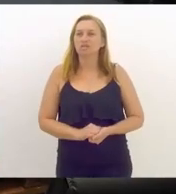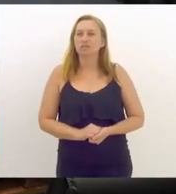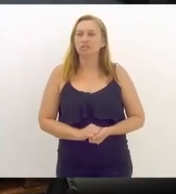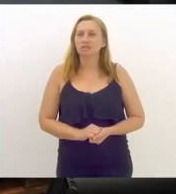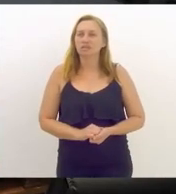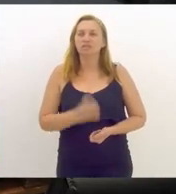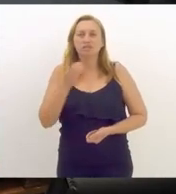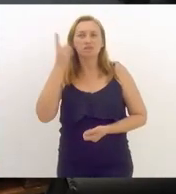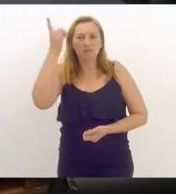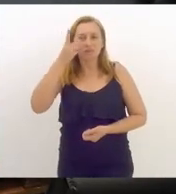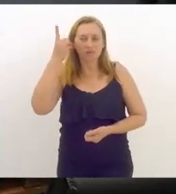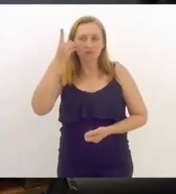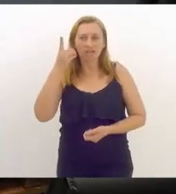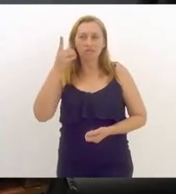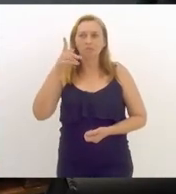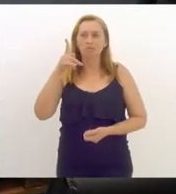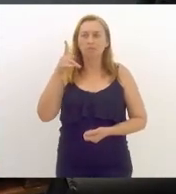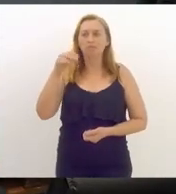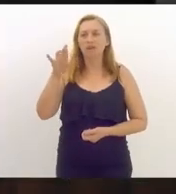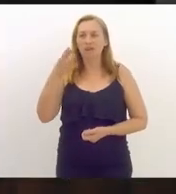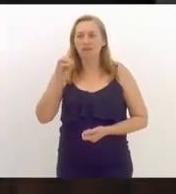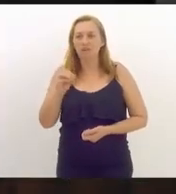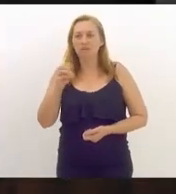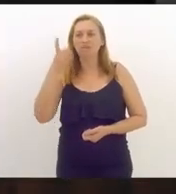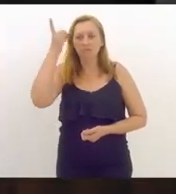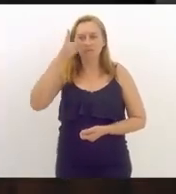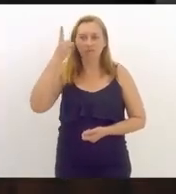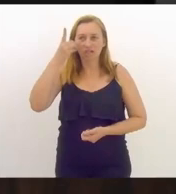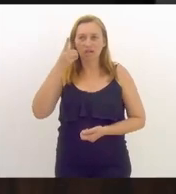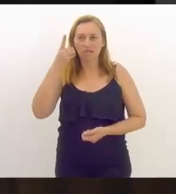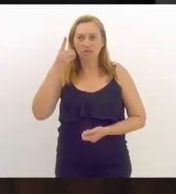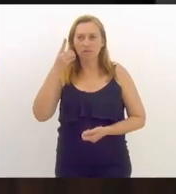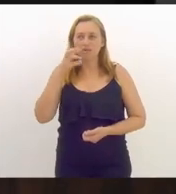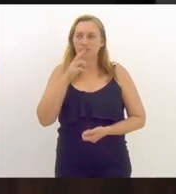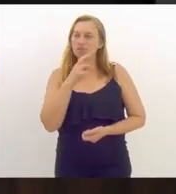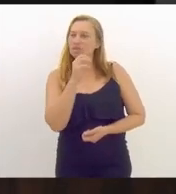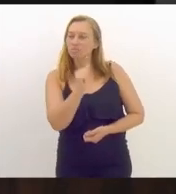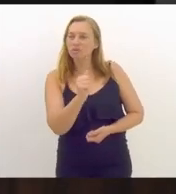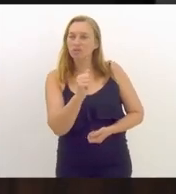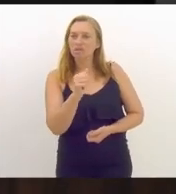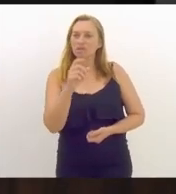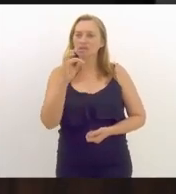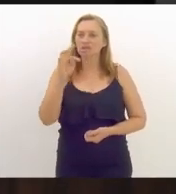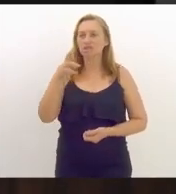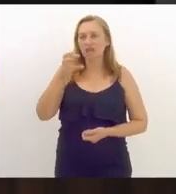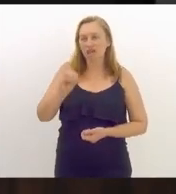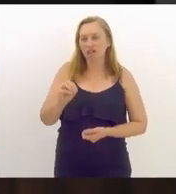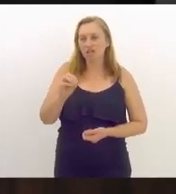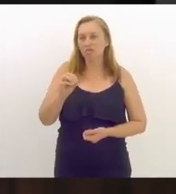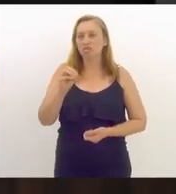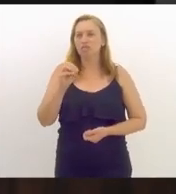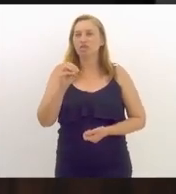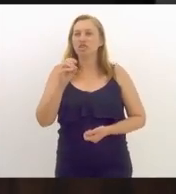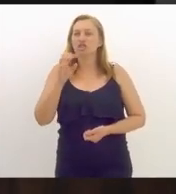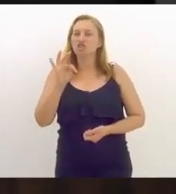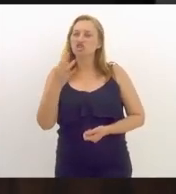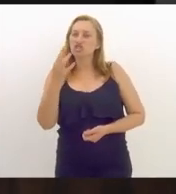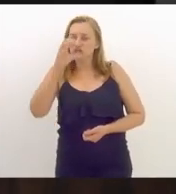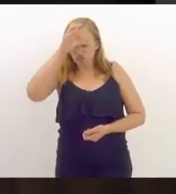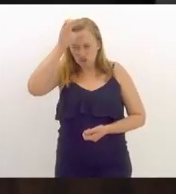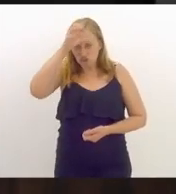deputado Pedro Ricardo Deputado Rodrigo Amorim Deputado Sérgio Lobato deputada tia Ju Deputado